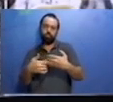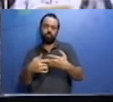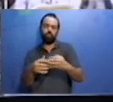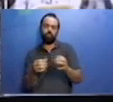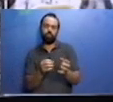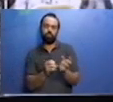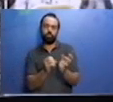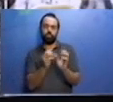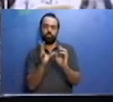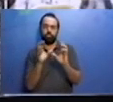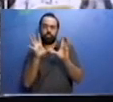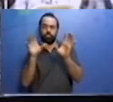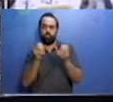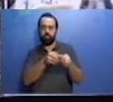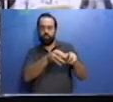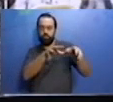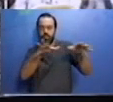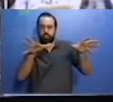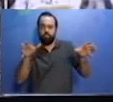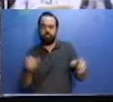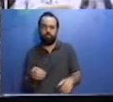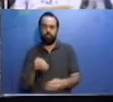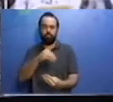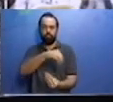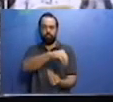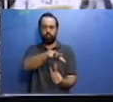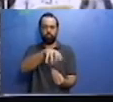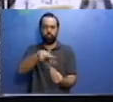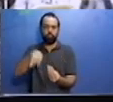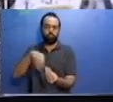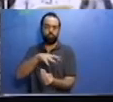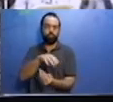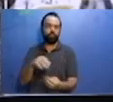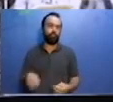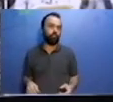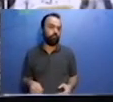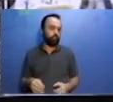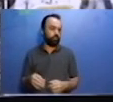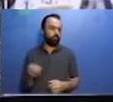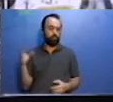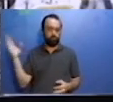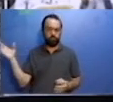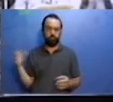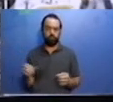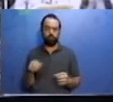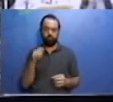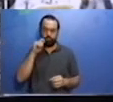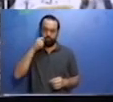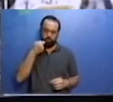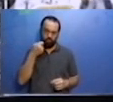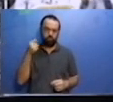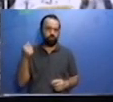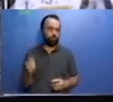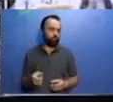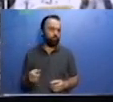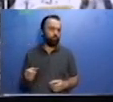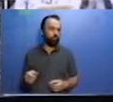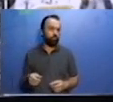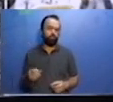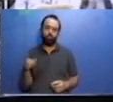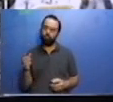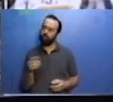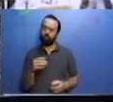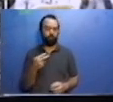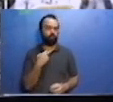nós temos pães com fungos, com bolores acumulados na sua superfície. Reparem que esse tipo de situação é inadequada